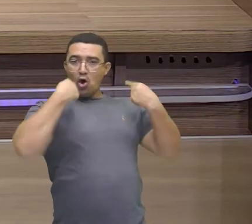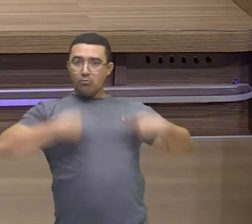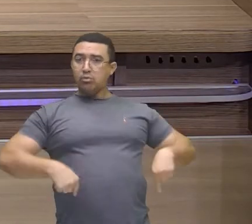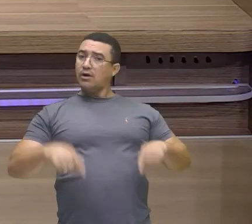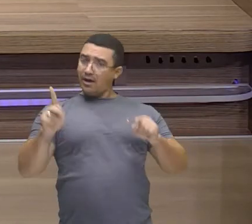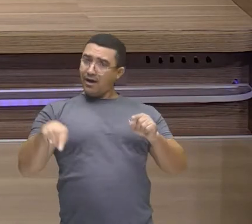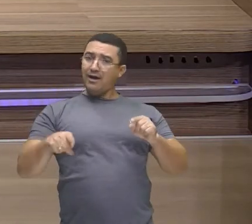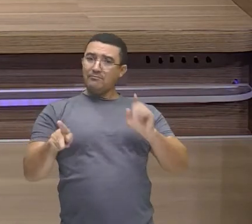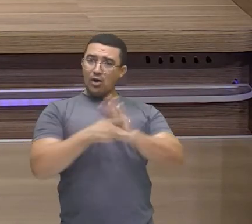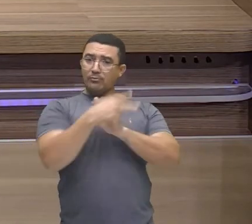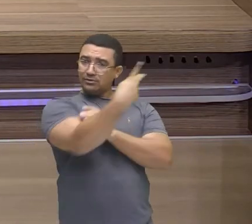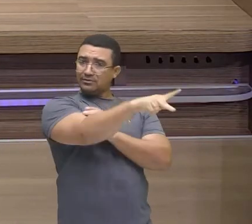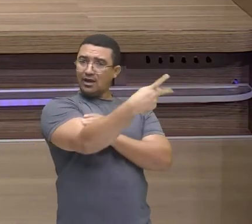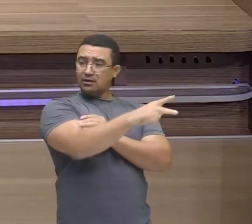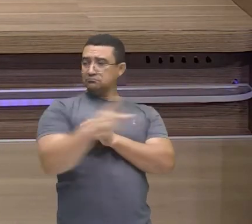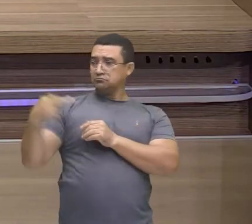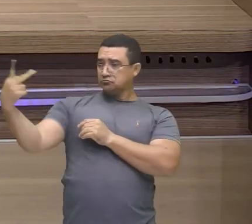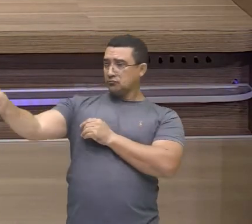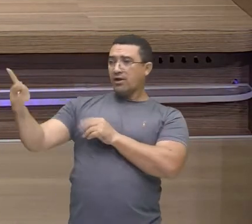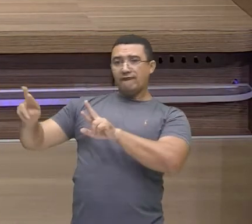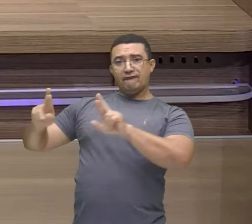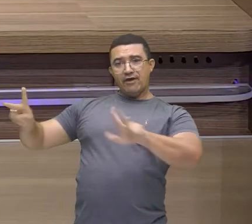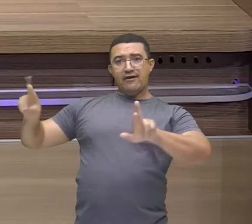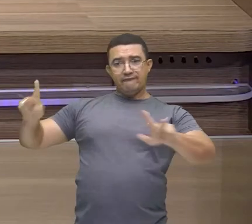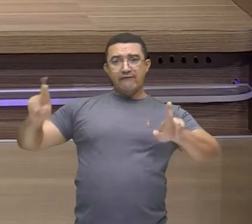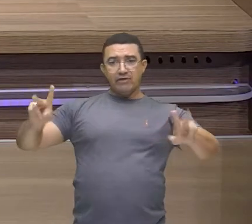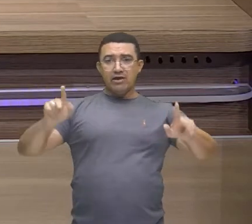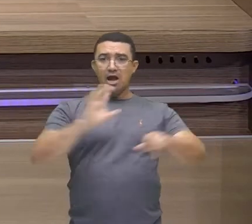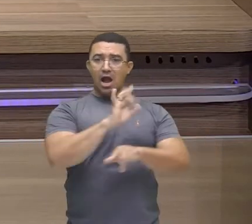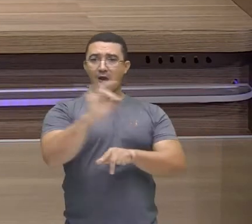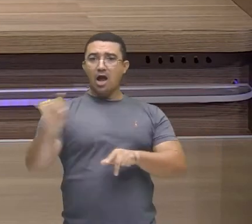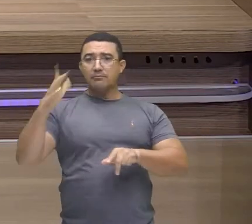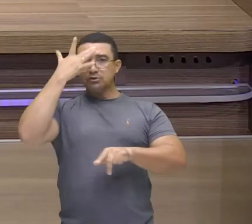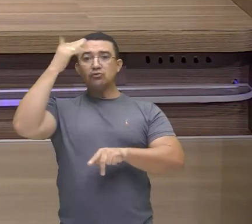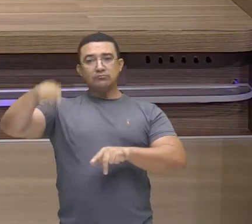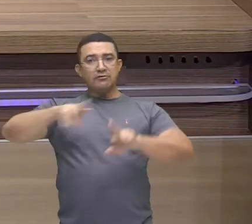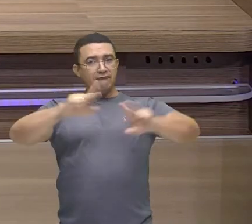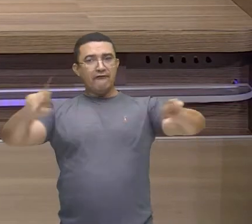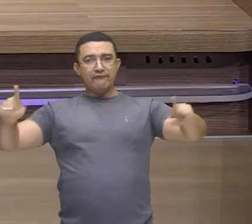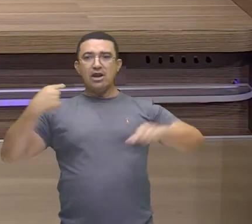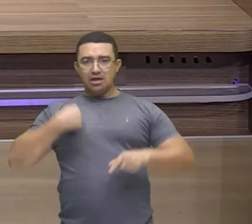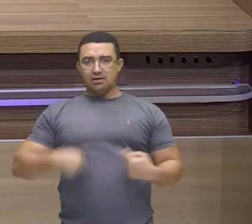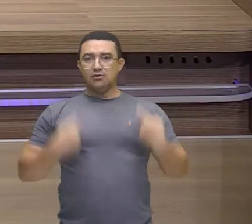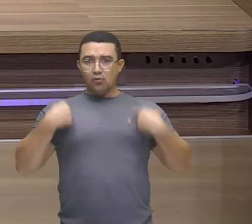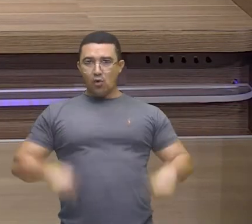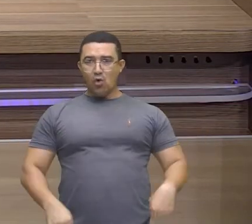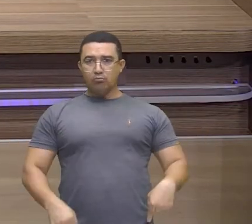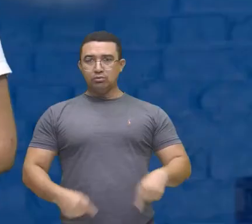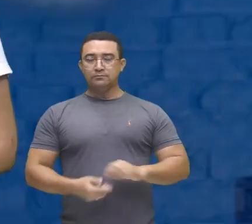e que o do outro é o outro. Não tem como a gente fazer esse tipo de comparação, né? Porque tem que ser dessa forma.